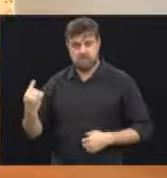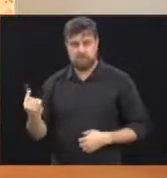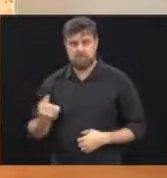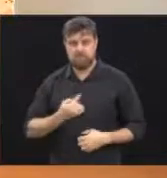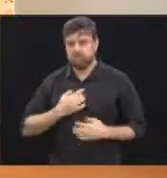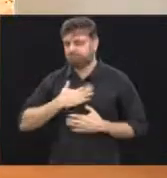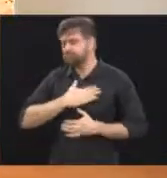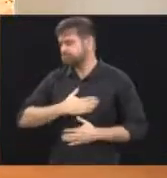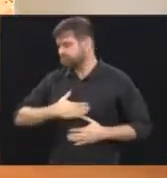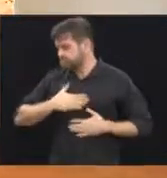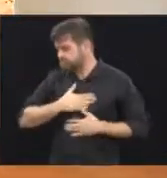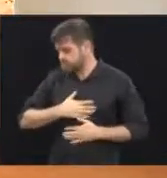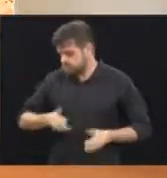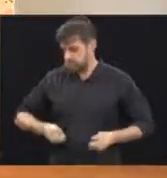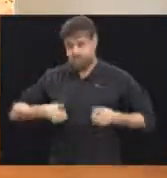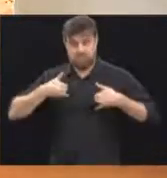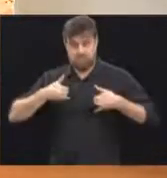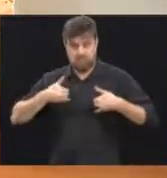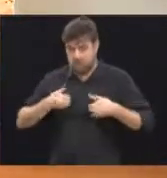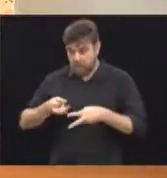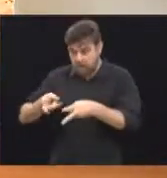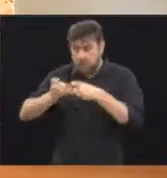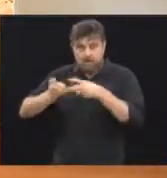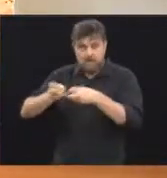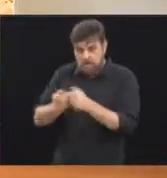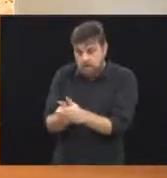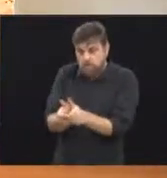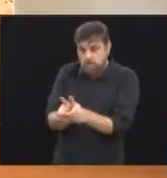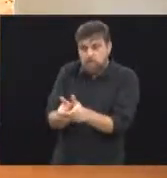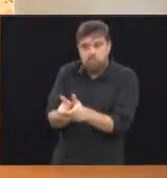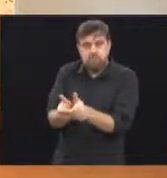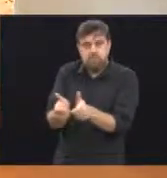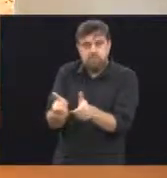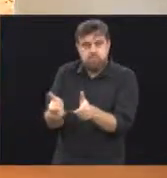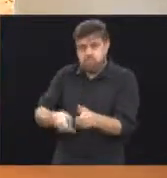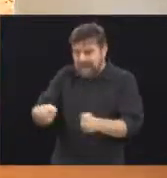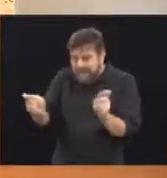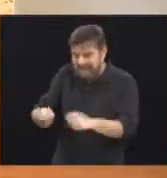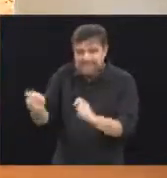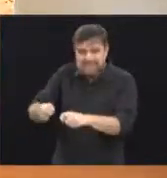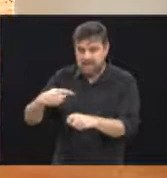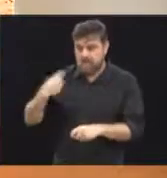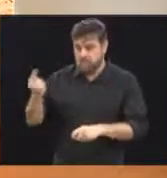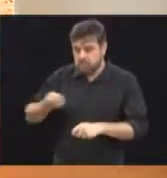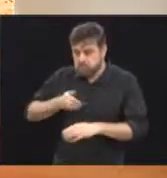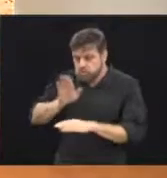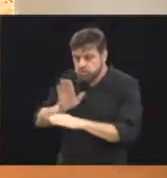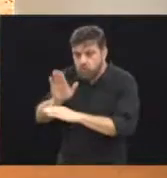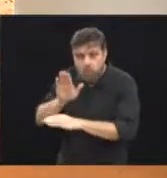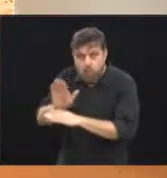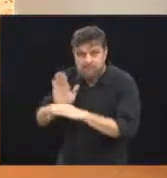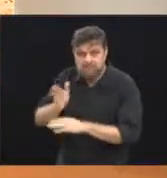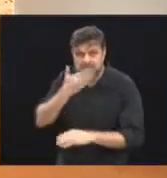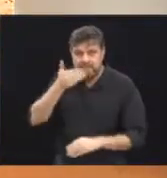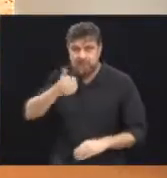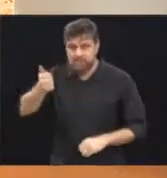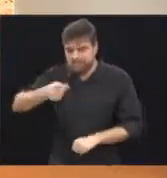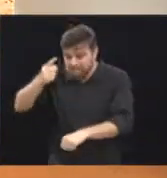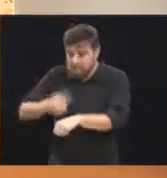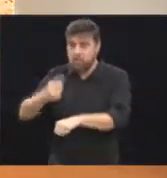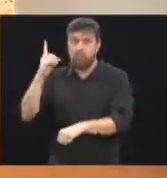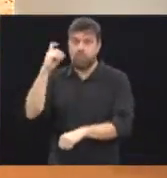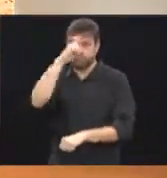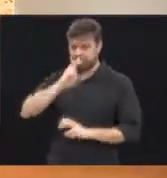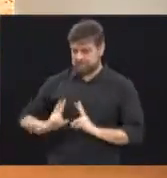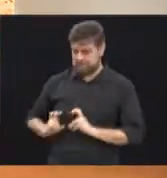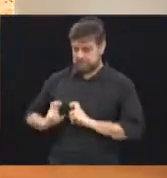grande honra ter cada vez mais a possibilidade de tratar melhor esse momento tão difícil,